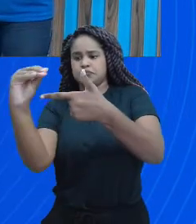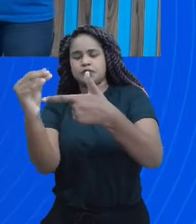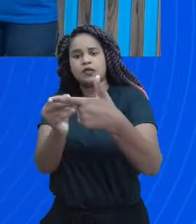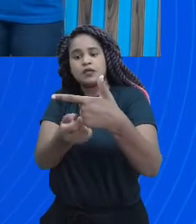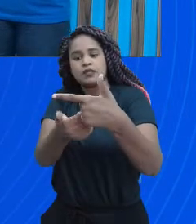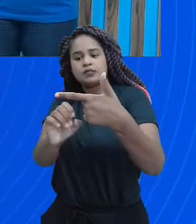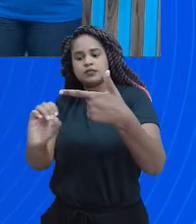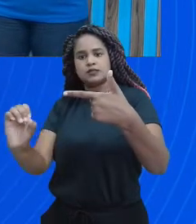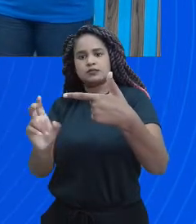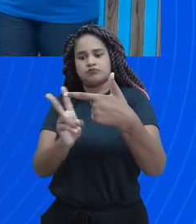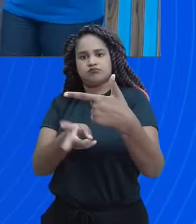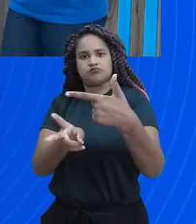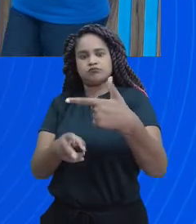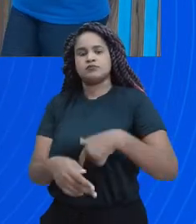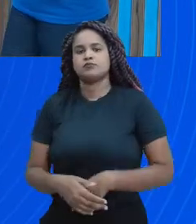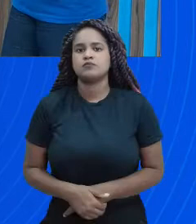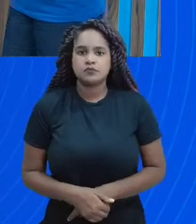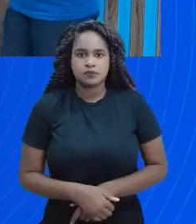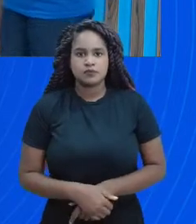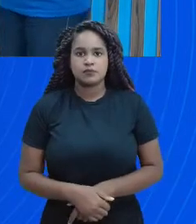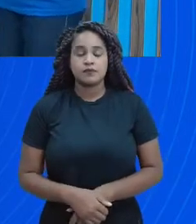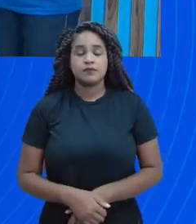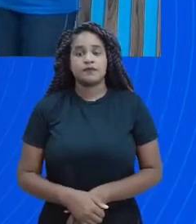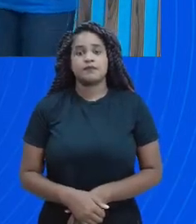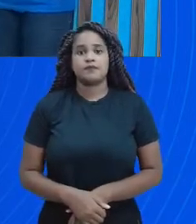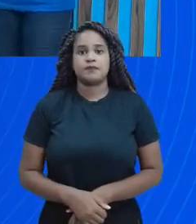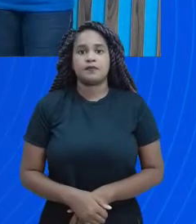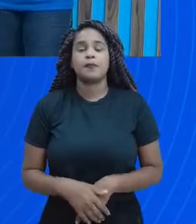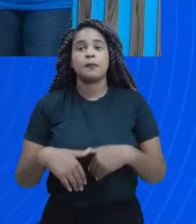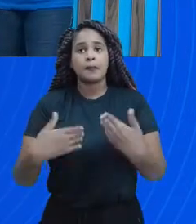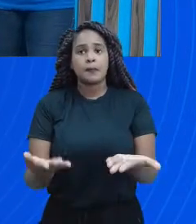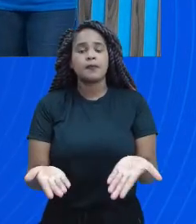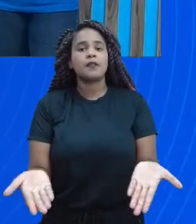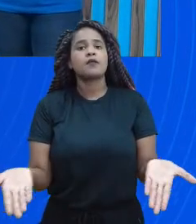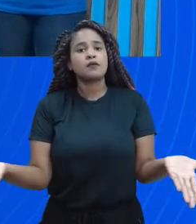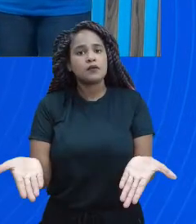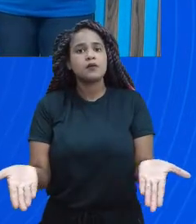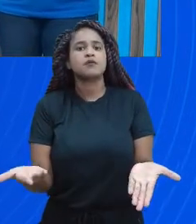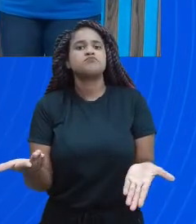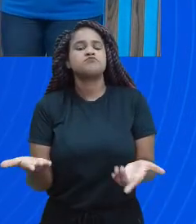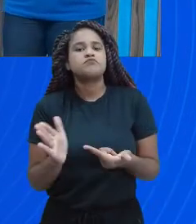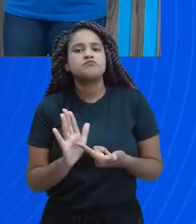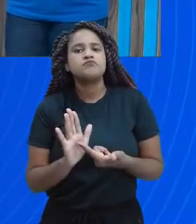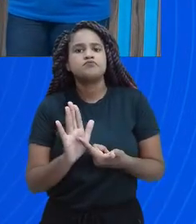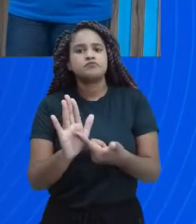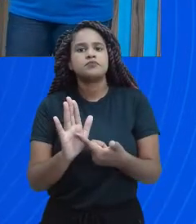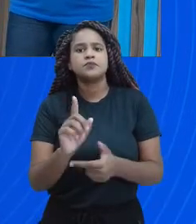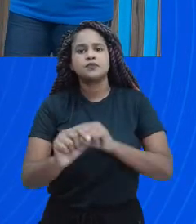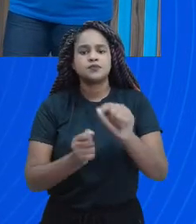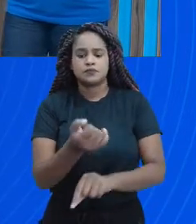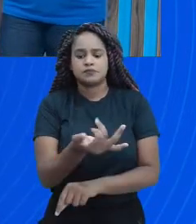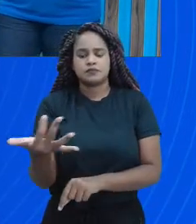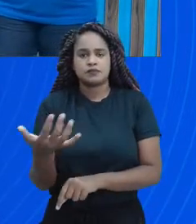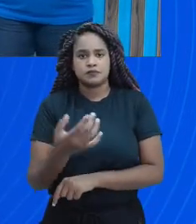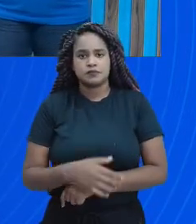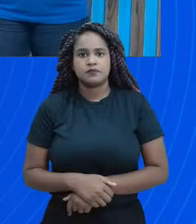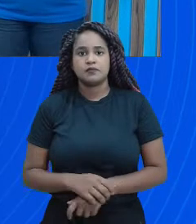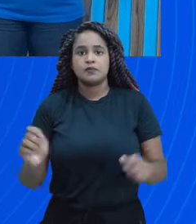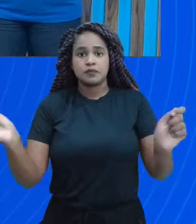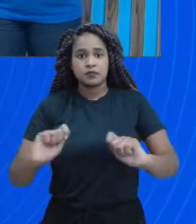100 partes iguais. E dessas partes, a gente começa aí a verificar quantidades. Eu posso dividir